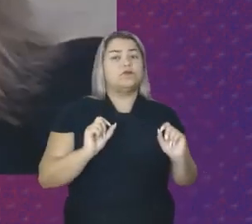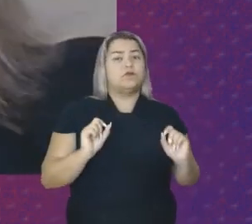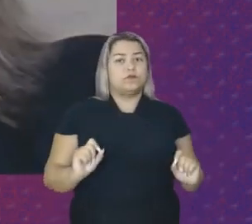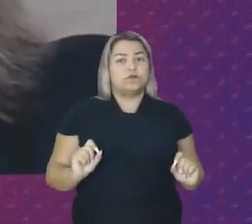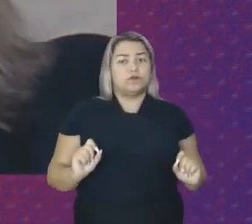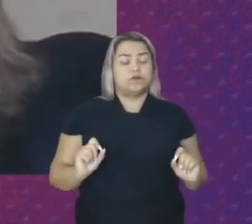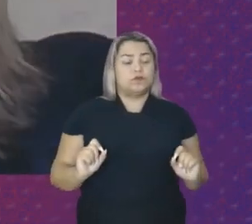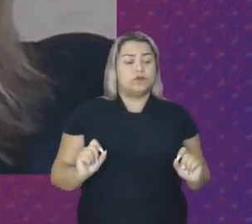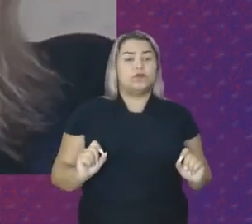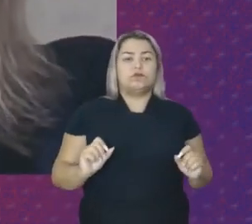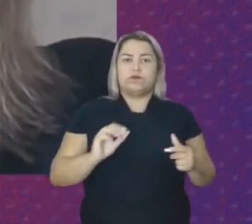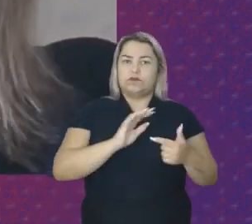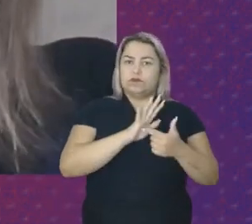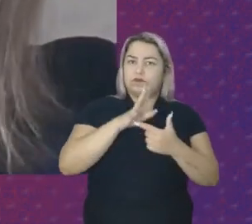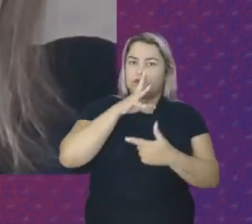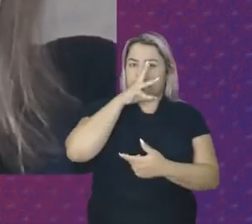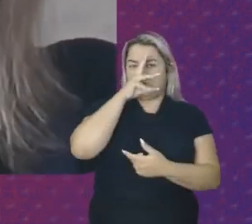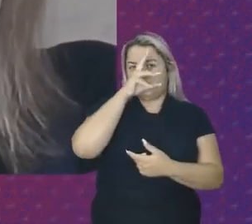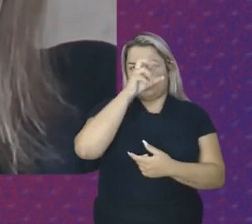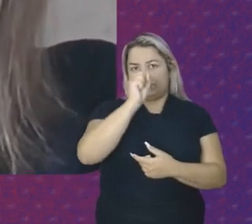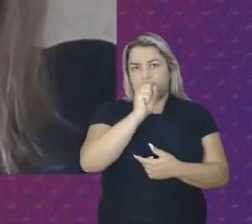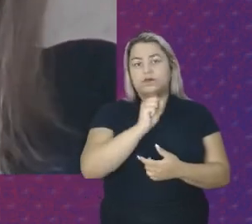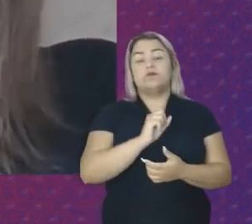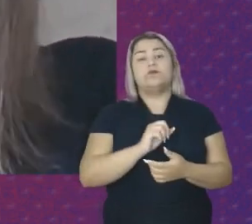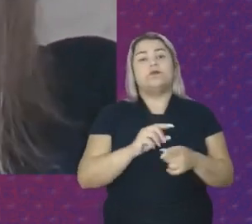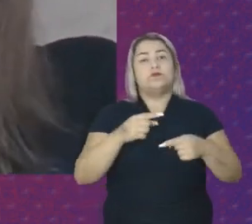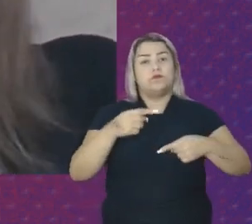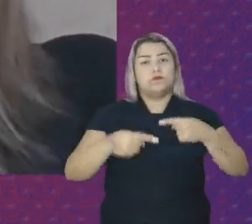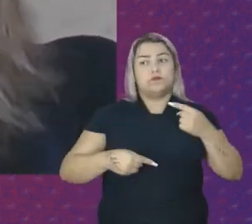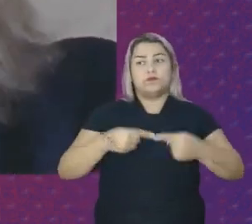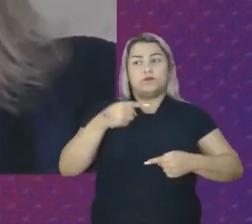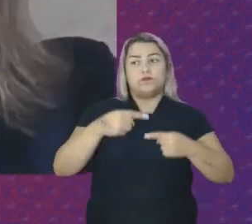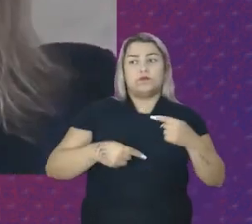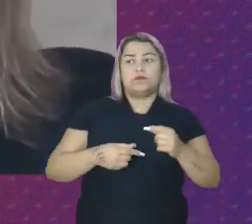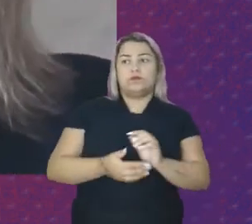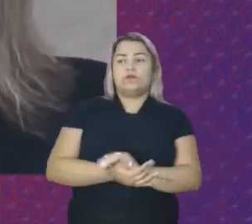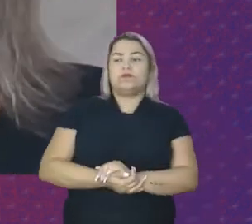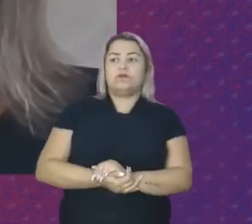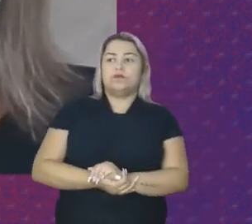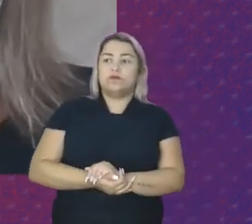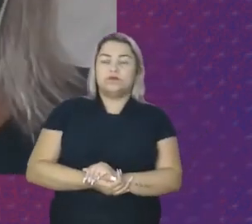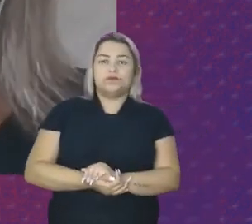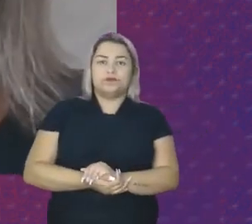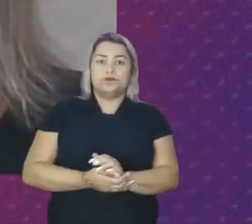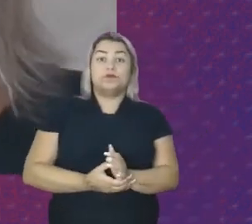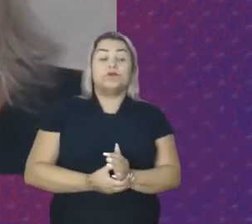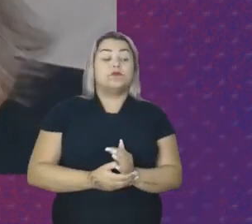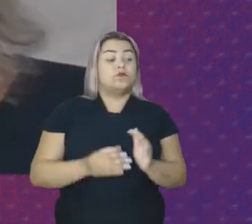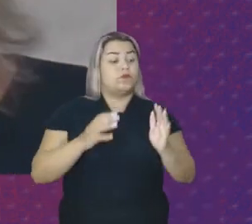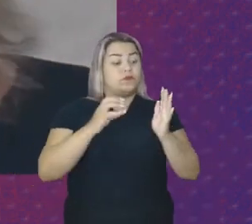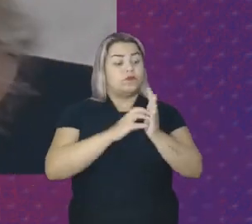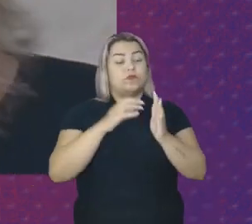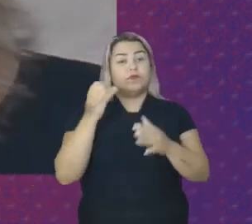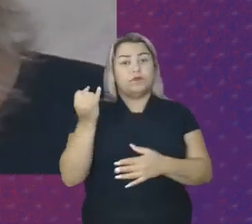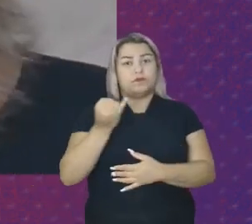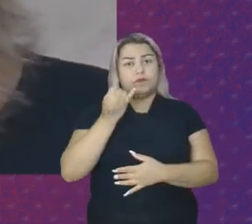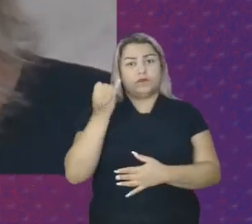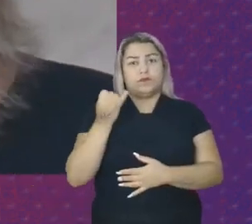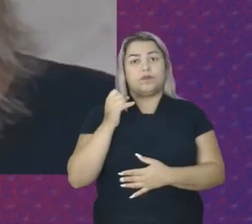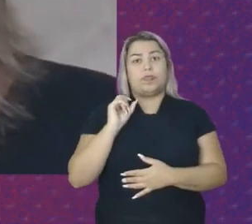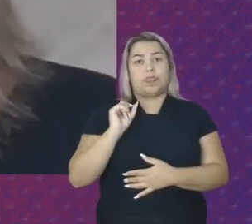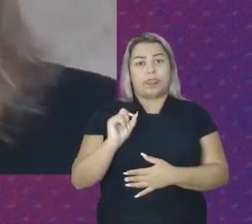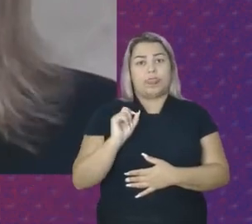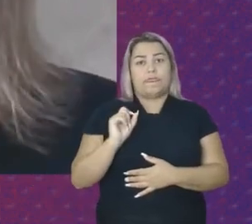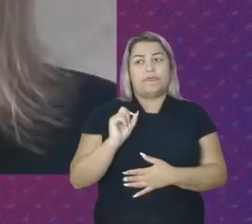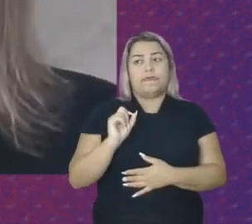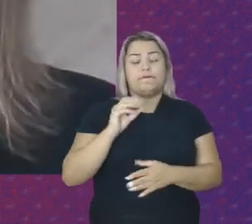foi trazendo um fortalecimento dessas políticas. Um marco importante, já